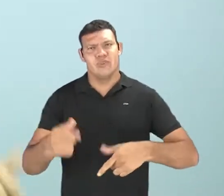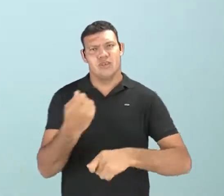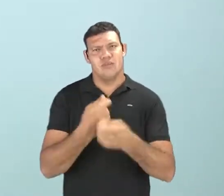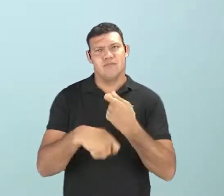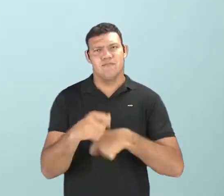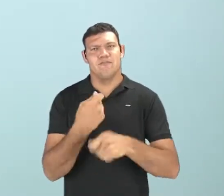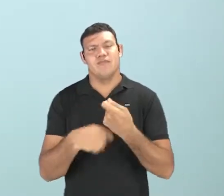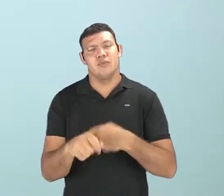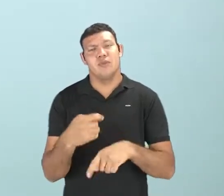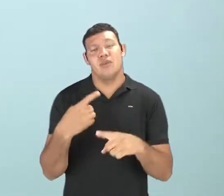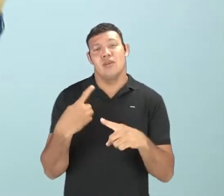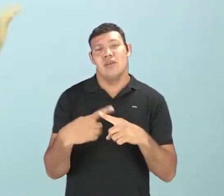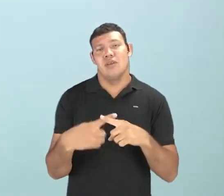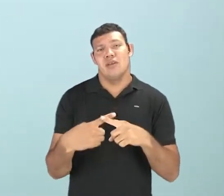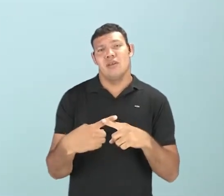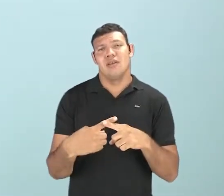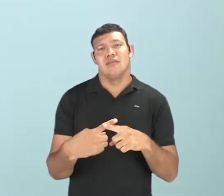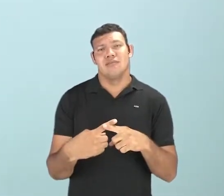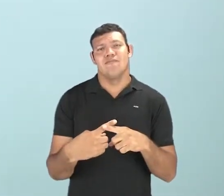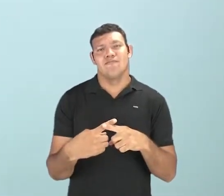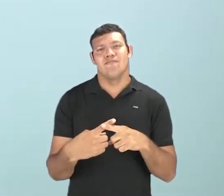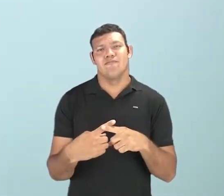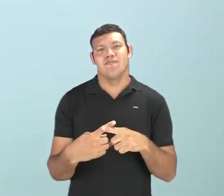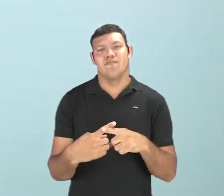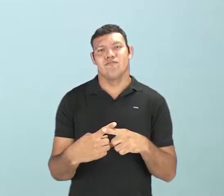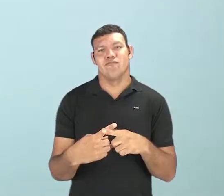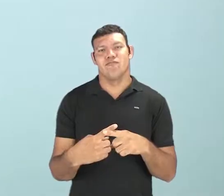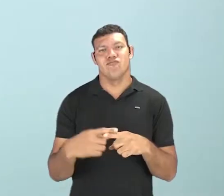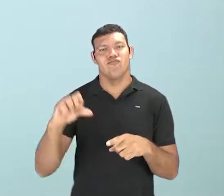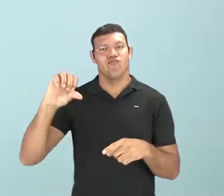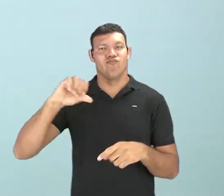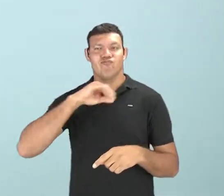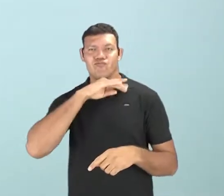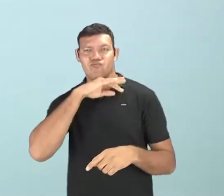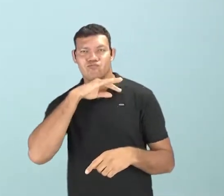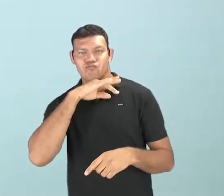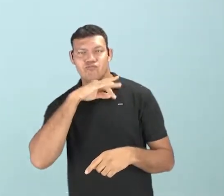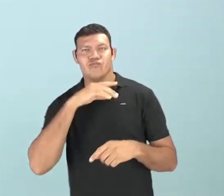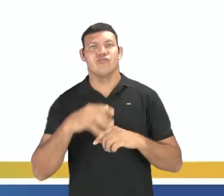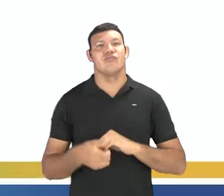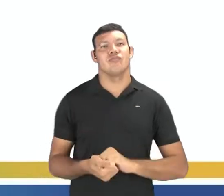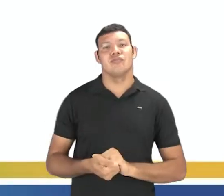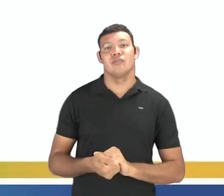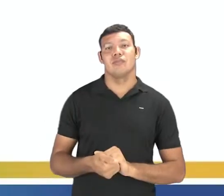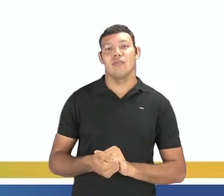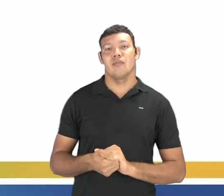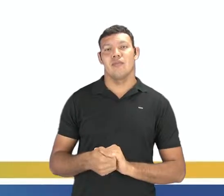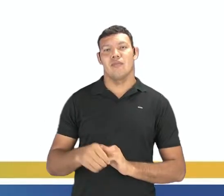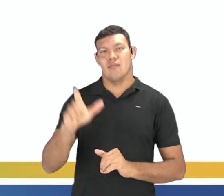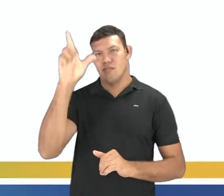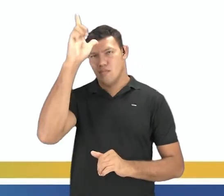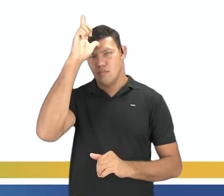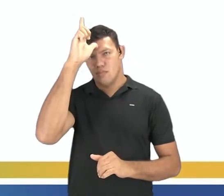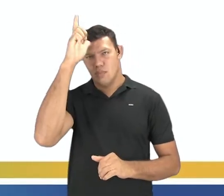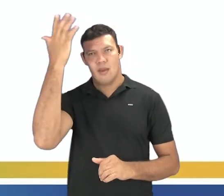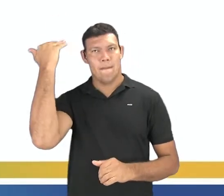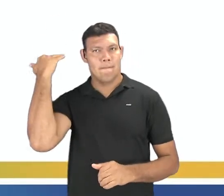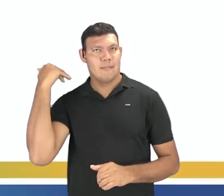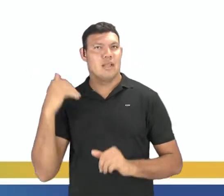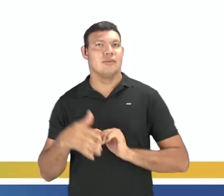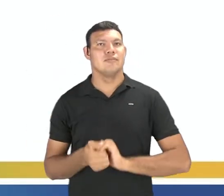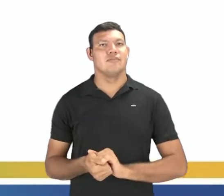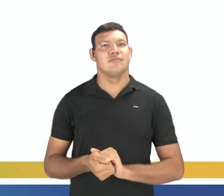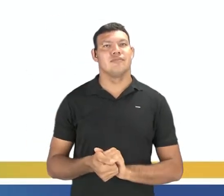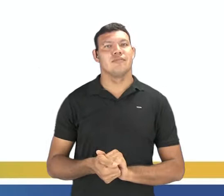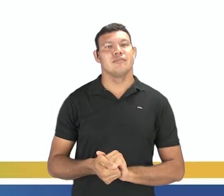por conta da má administração da antiga União Soviética. Iniciando aí, nós temos as lideranças que impactaram a história